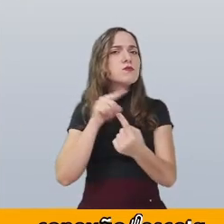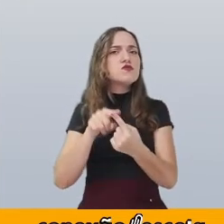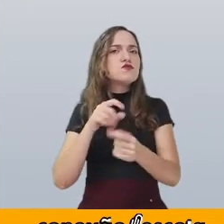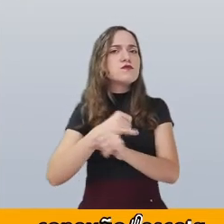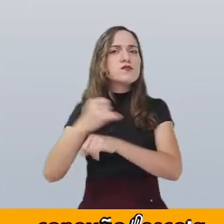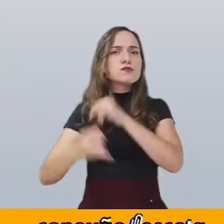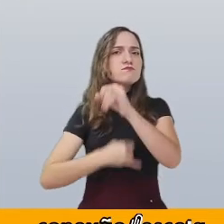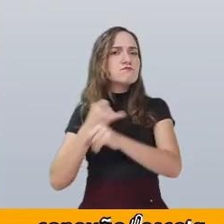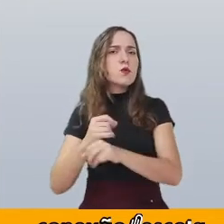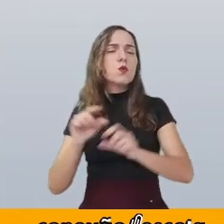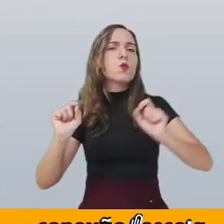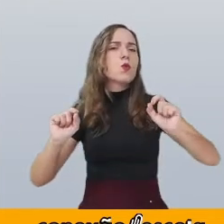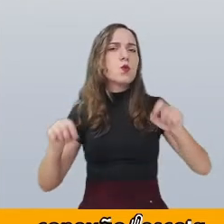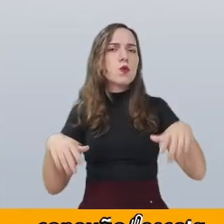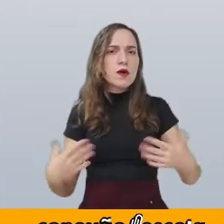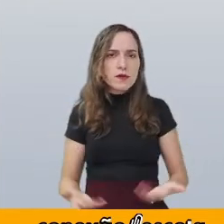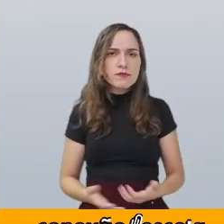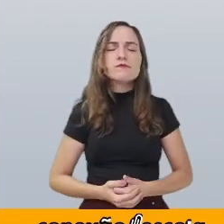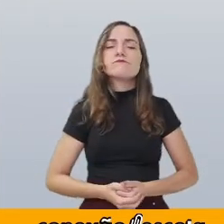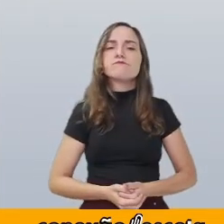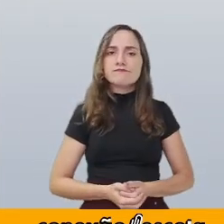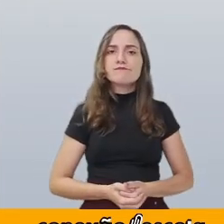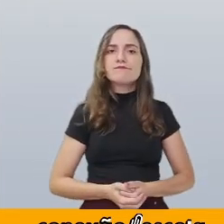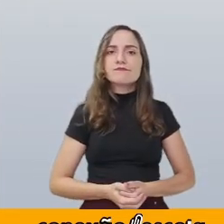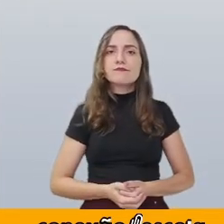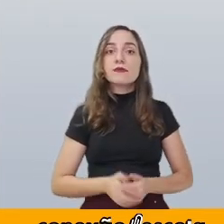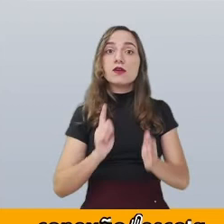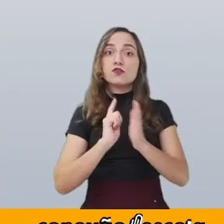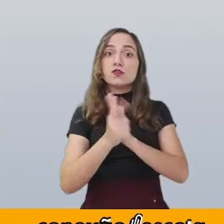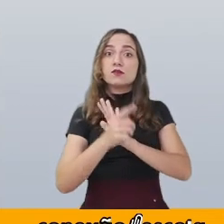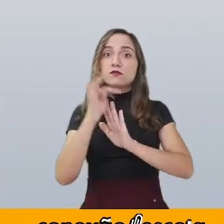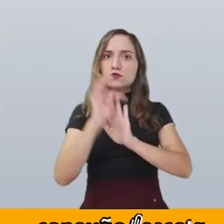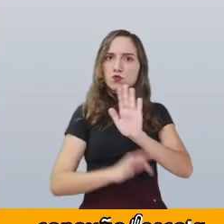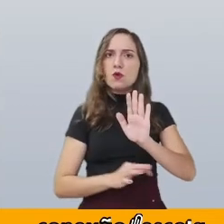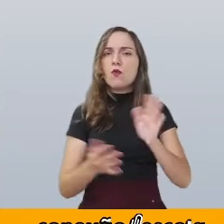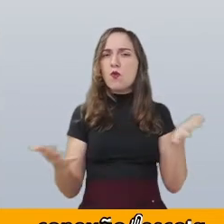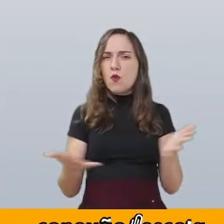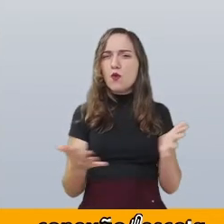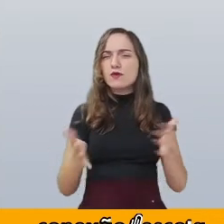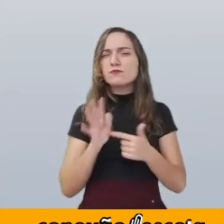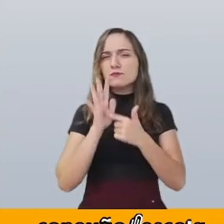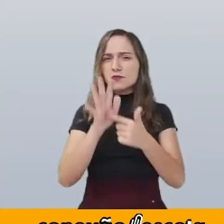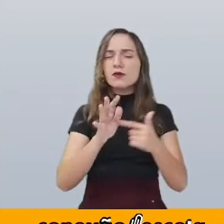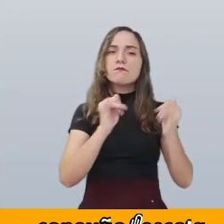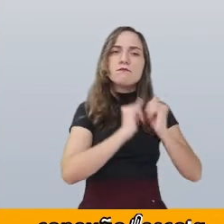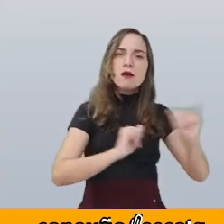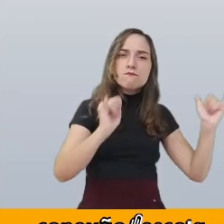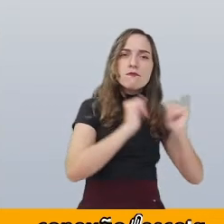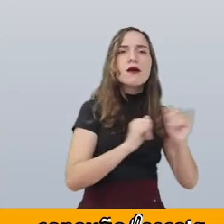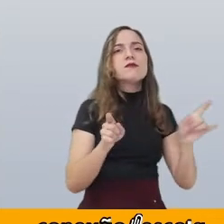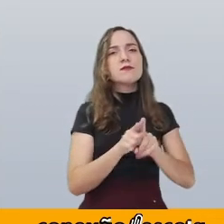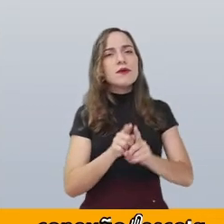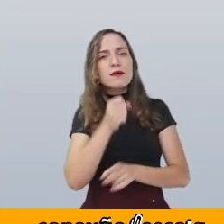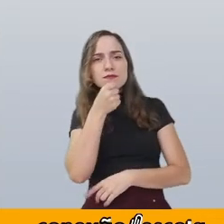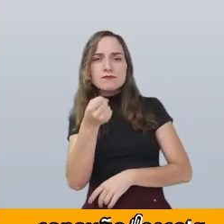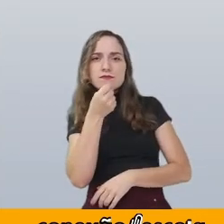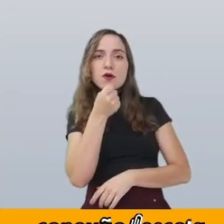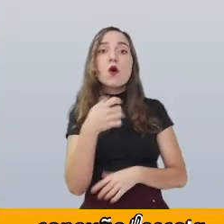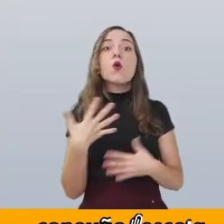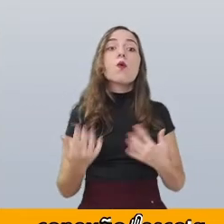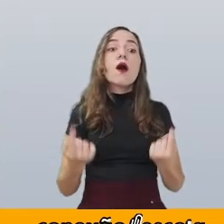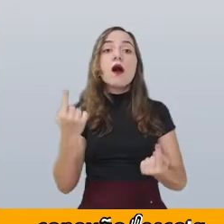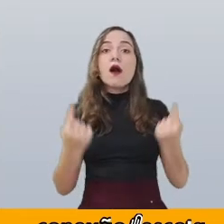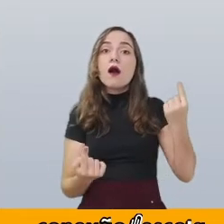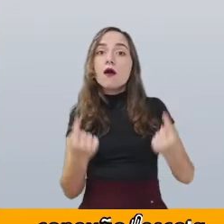digital? Com relação aos gêneros observados, notícia e reportagem, em